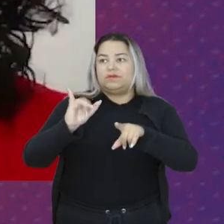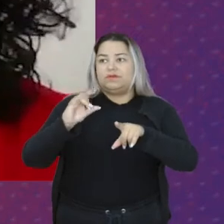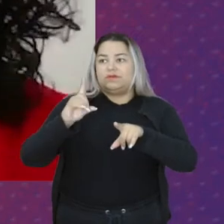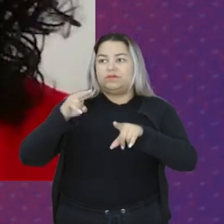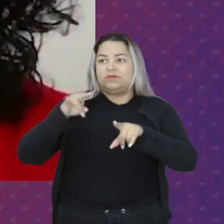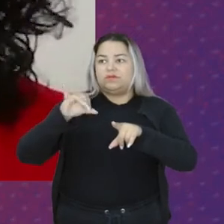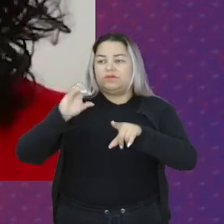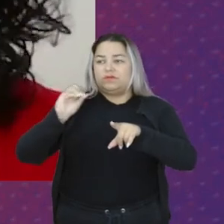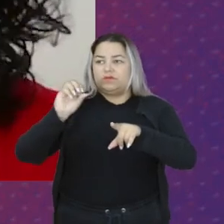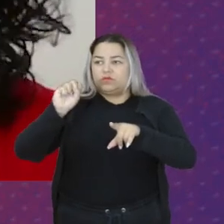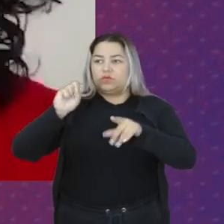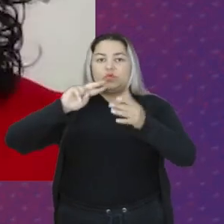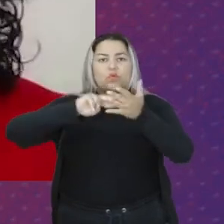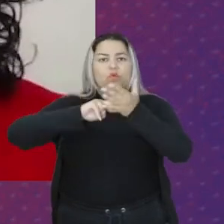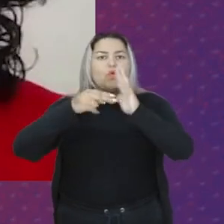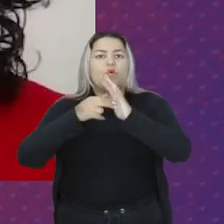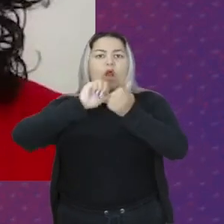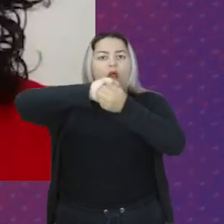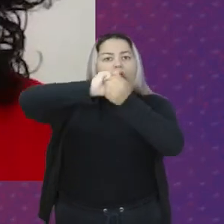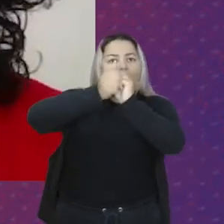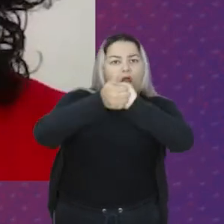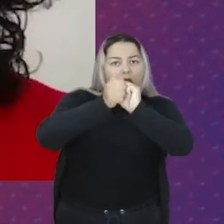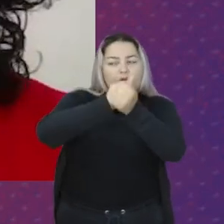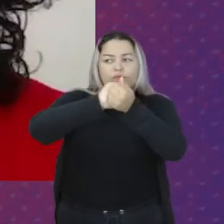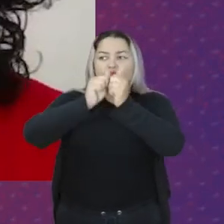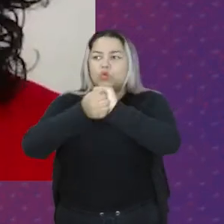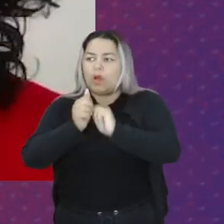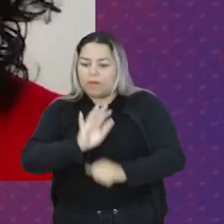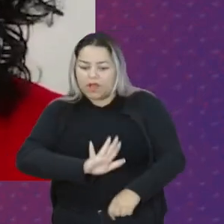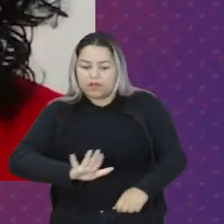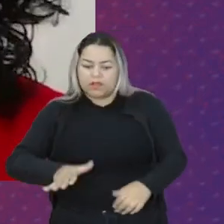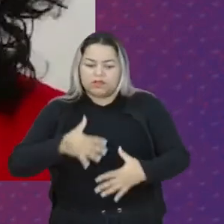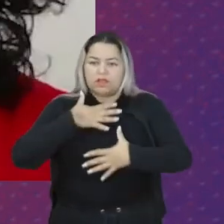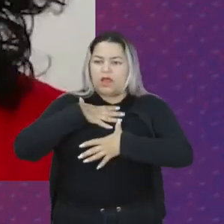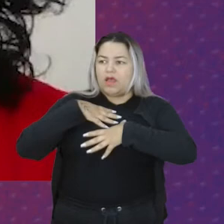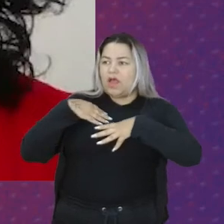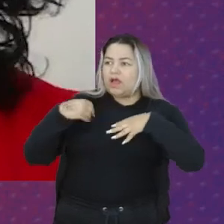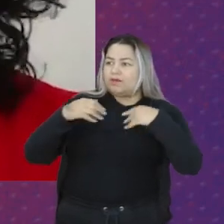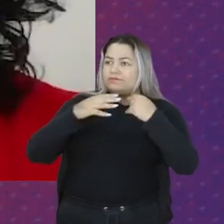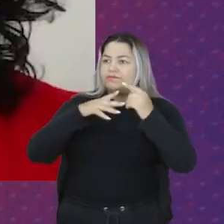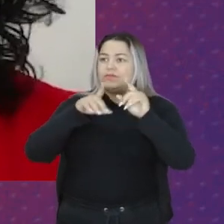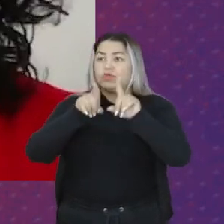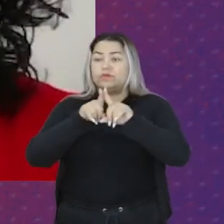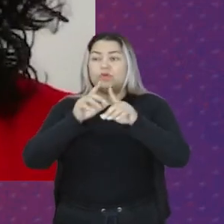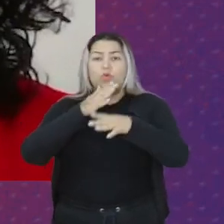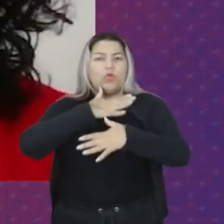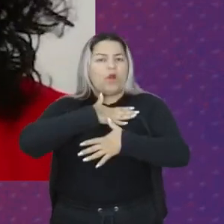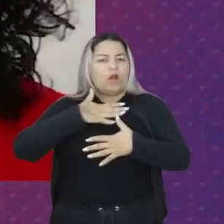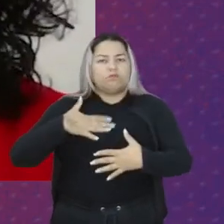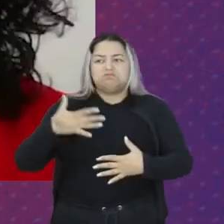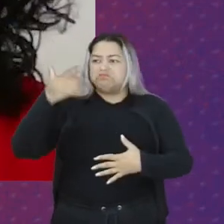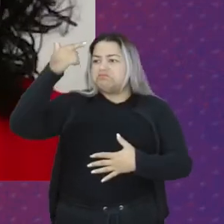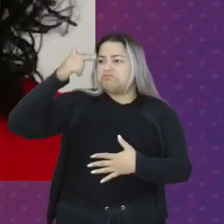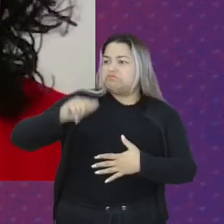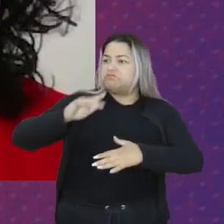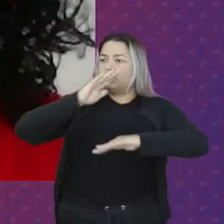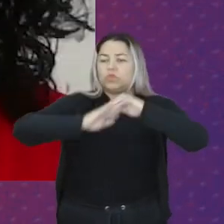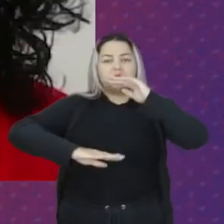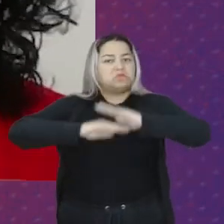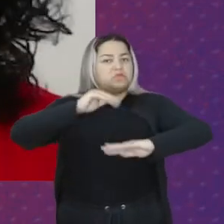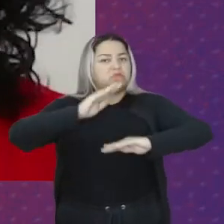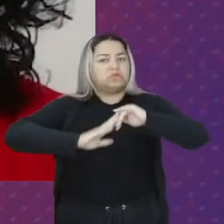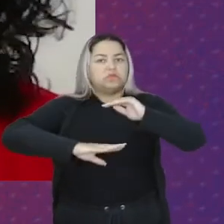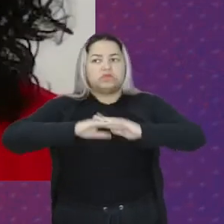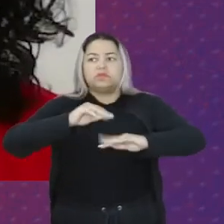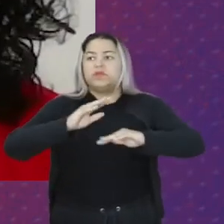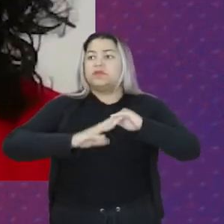ato libidinoso, beijar uma criança, acariciar o corpo dela, qualquer outra atitude, independente